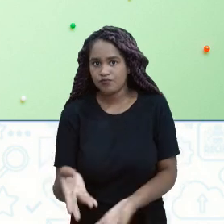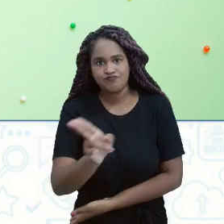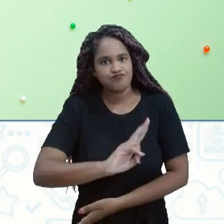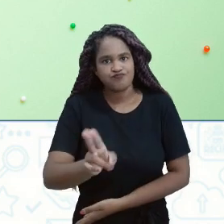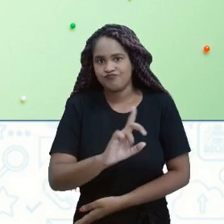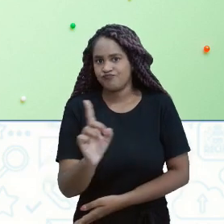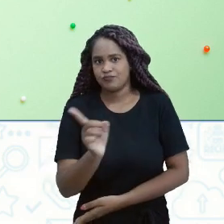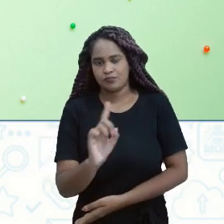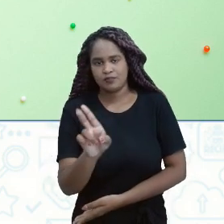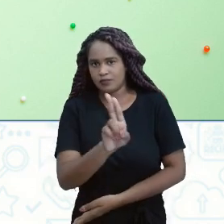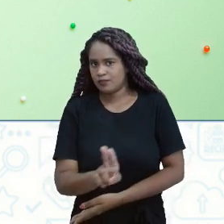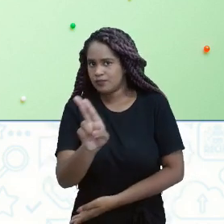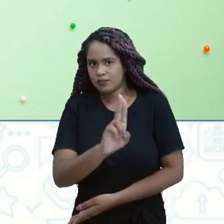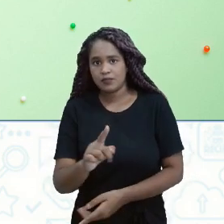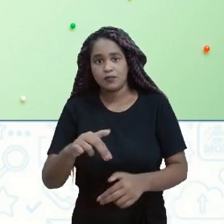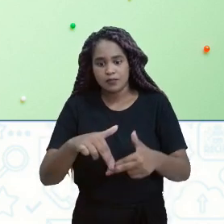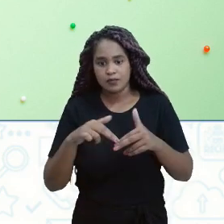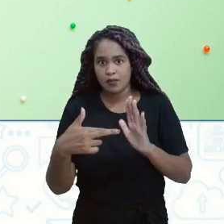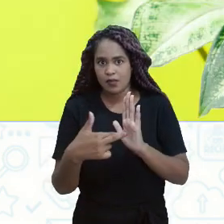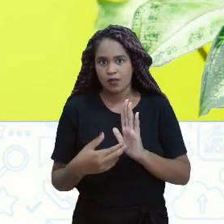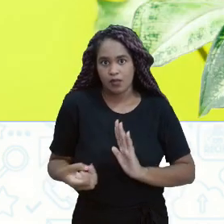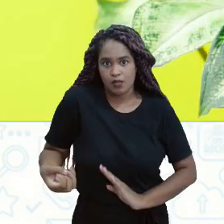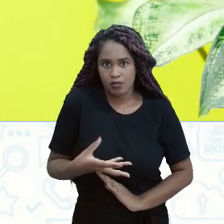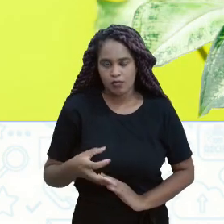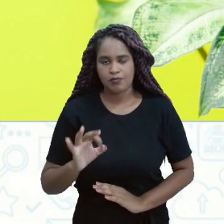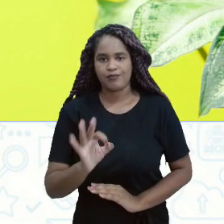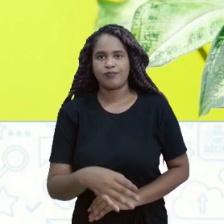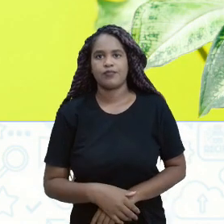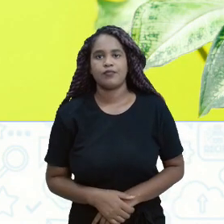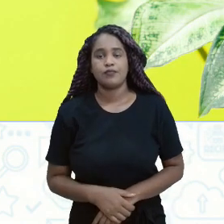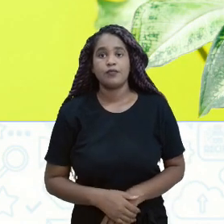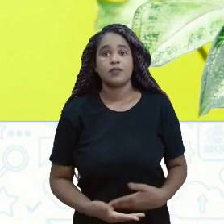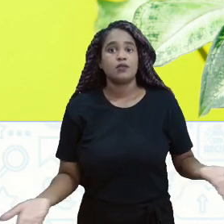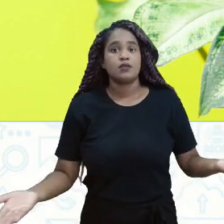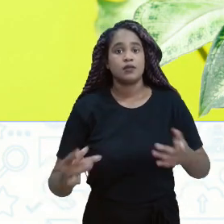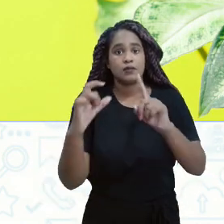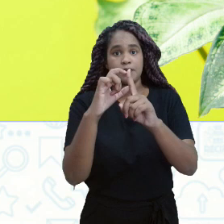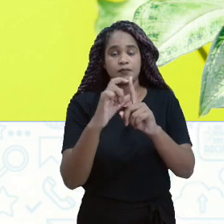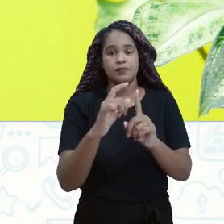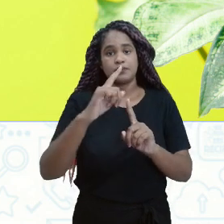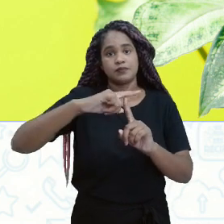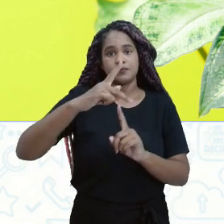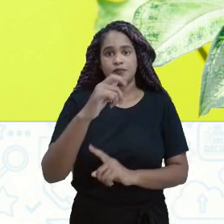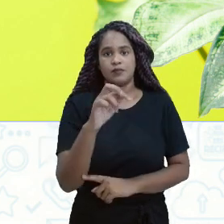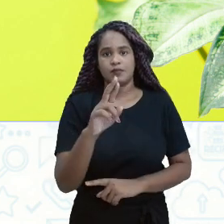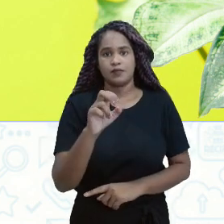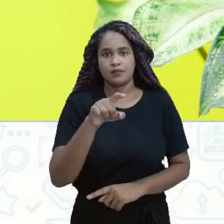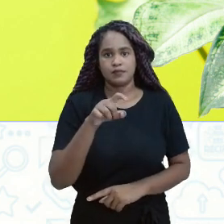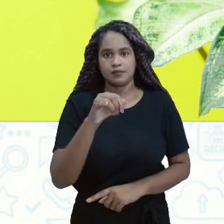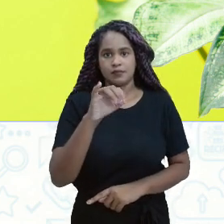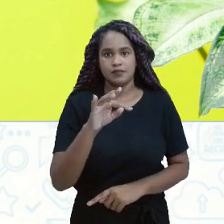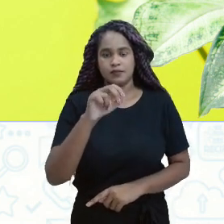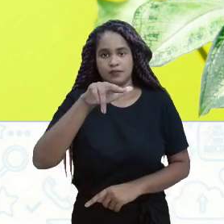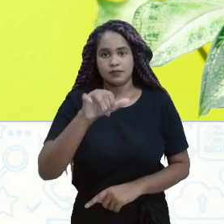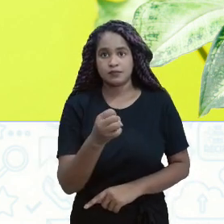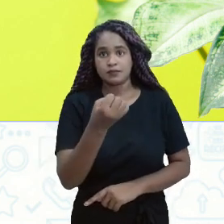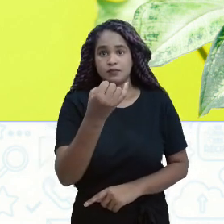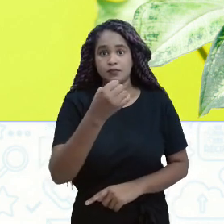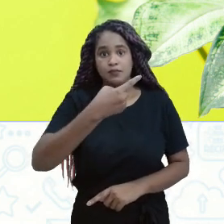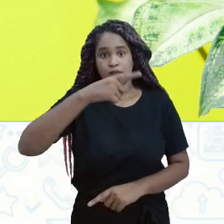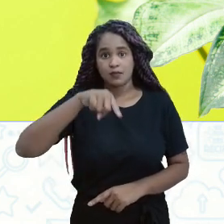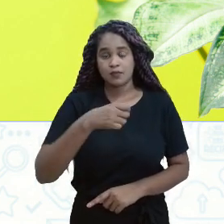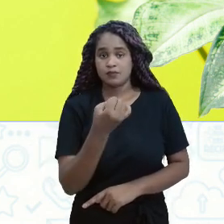mais depois do acordo ortográfico. Nas palavras paroxítonas, foi abolido o acento agudo na